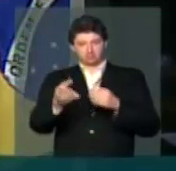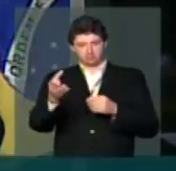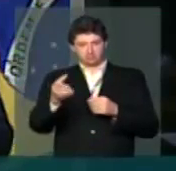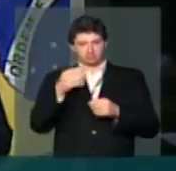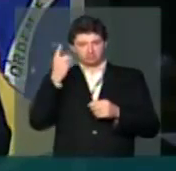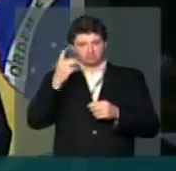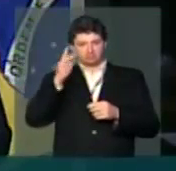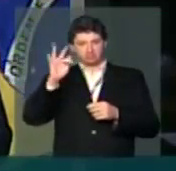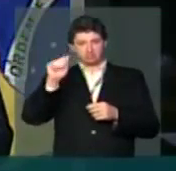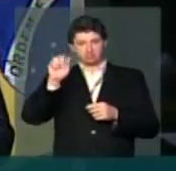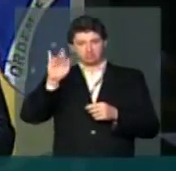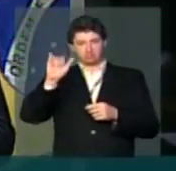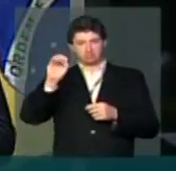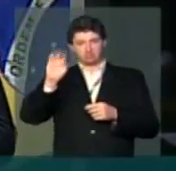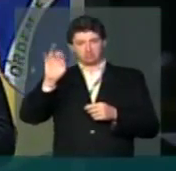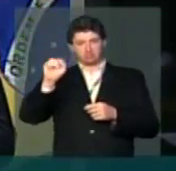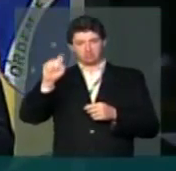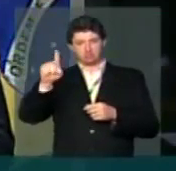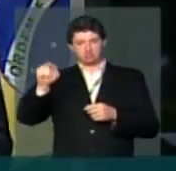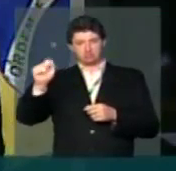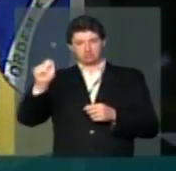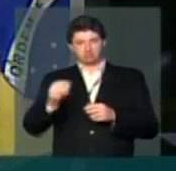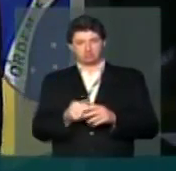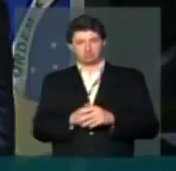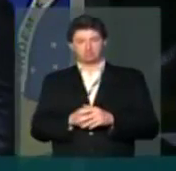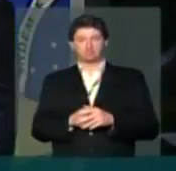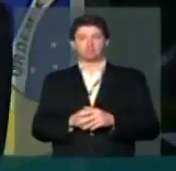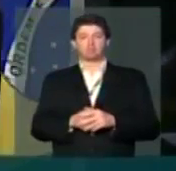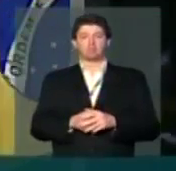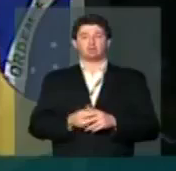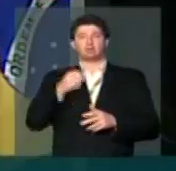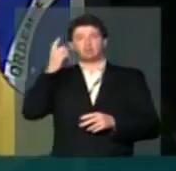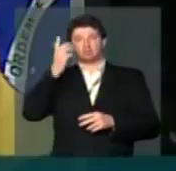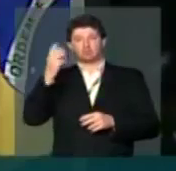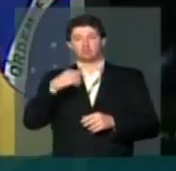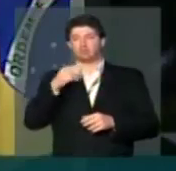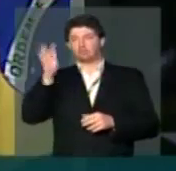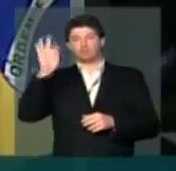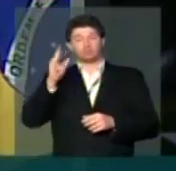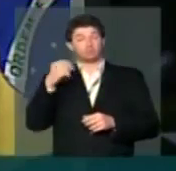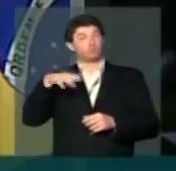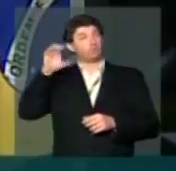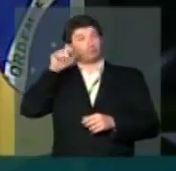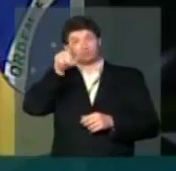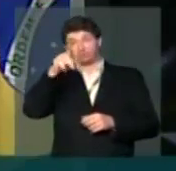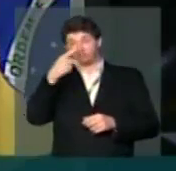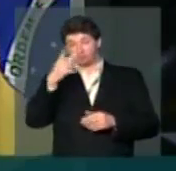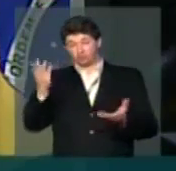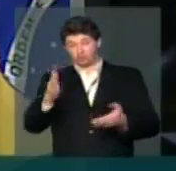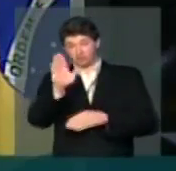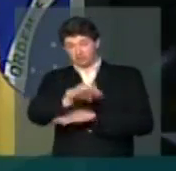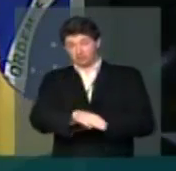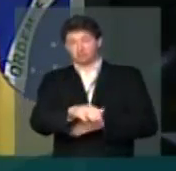prazer, deputado Fábio Souza. Deputado Pedro, eu fico muito feliz de ouvir o discurso de Vossa Excelência nessa tarde,